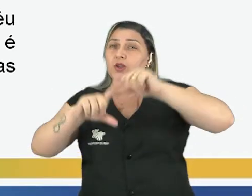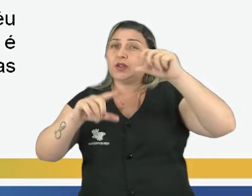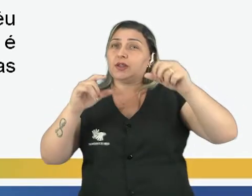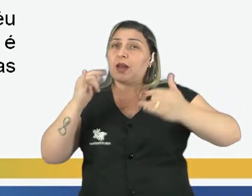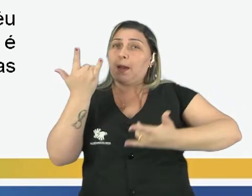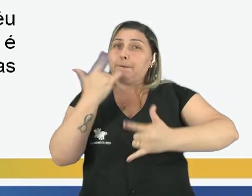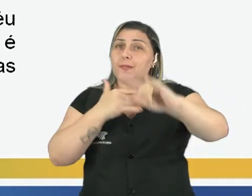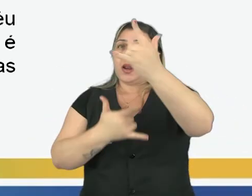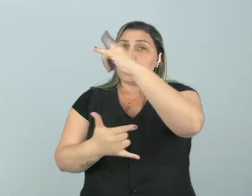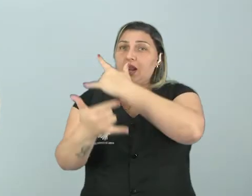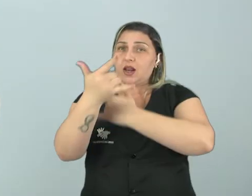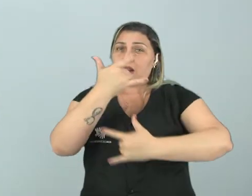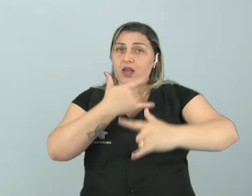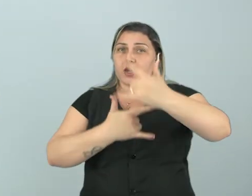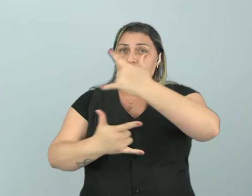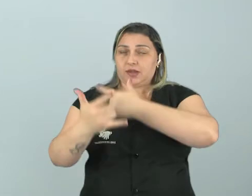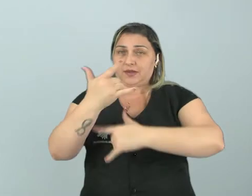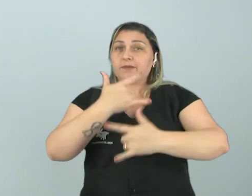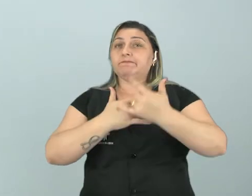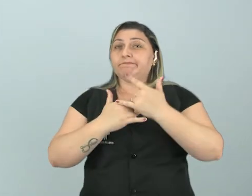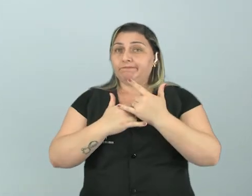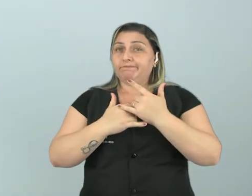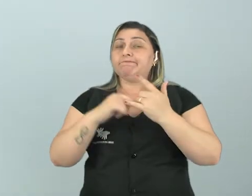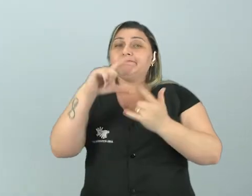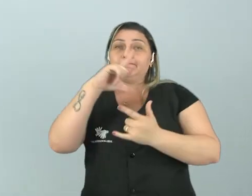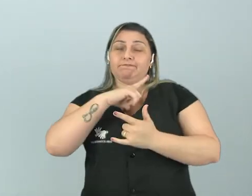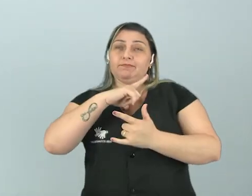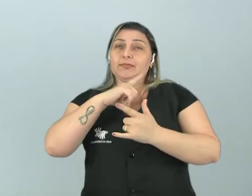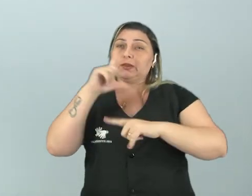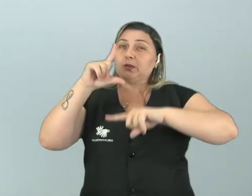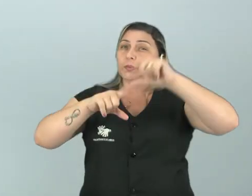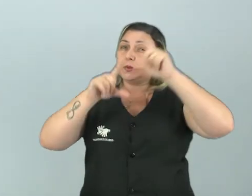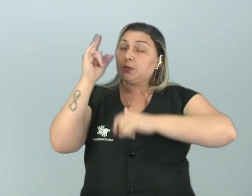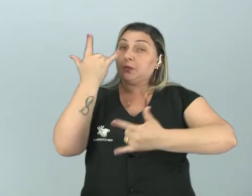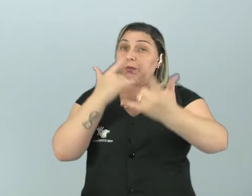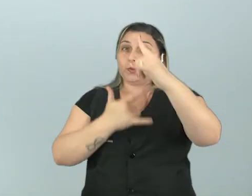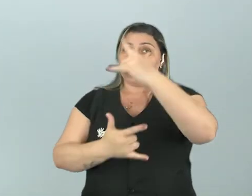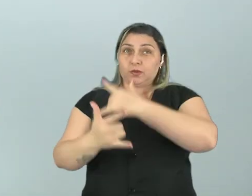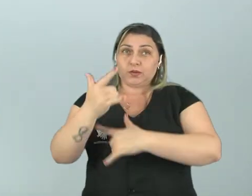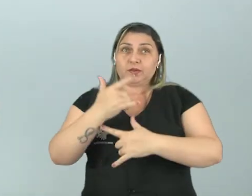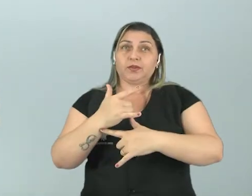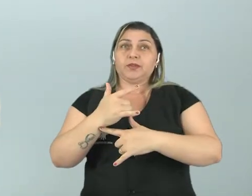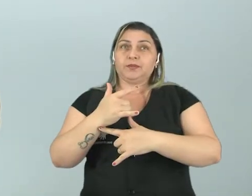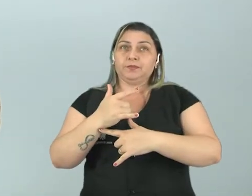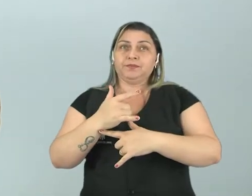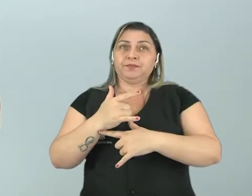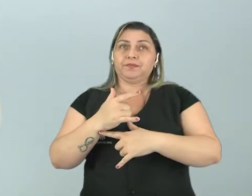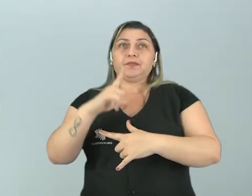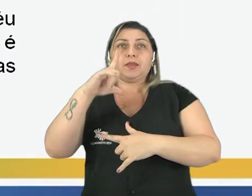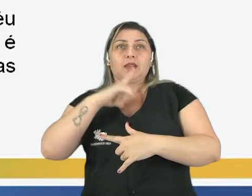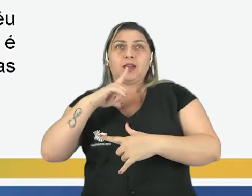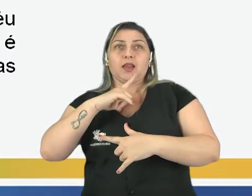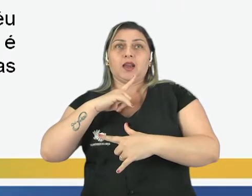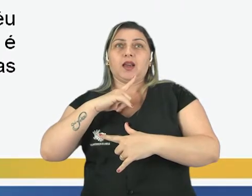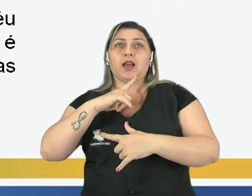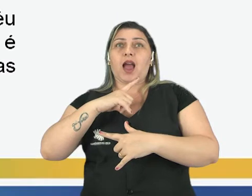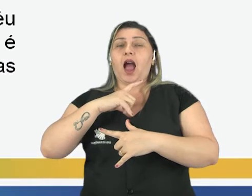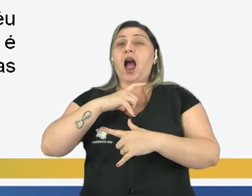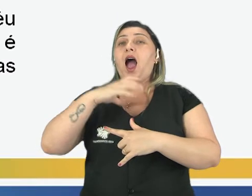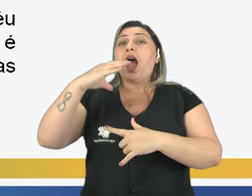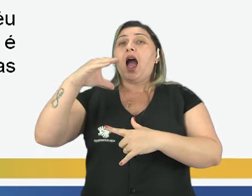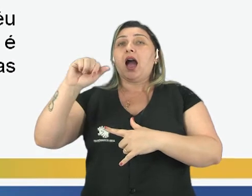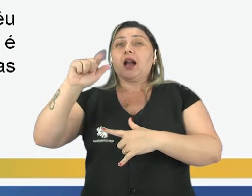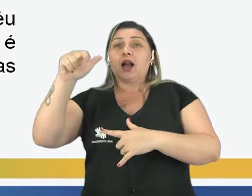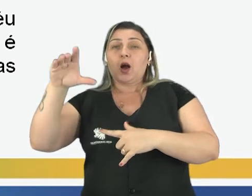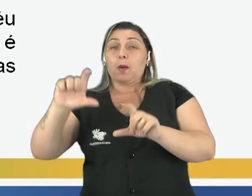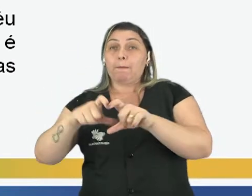brilhantes. A constelação de Órion, ela possui estrelas muito brilhantes. Temos a Cão Maior, é